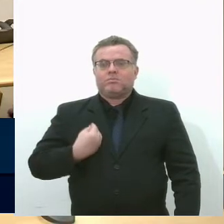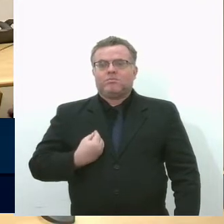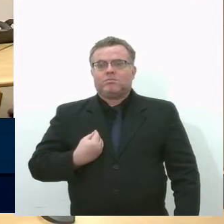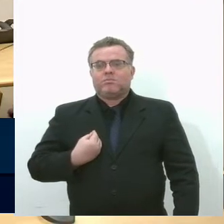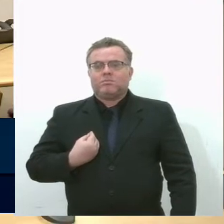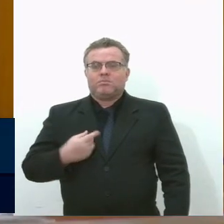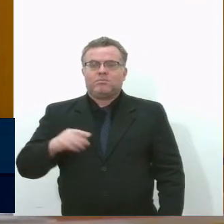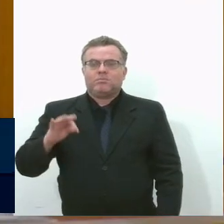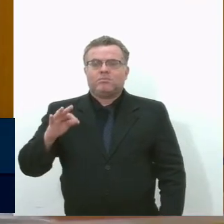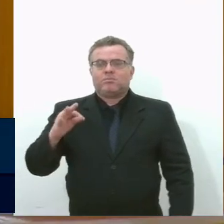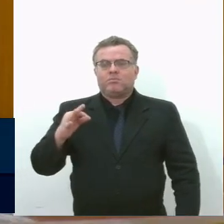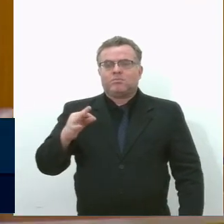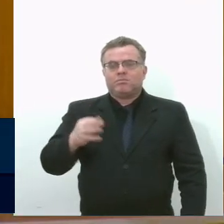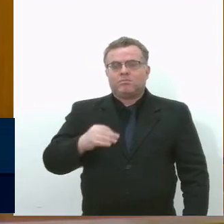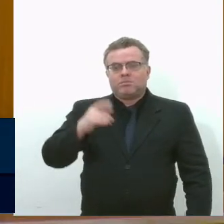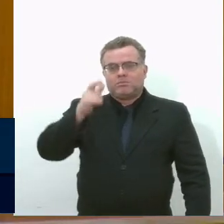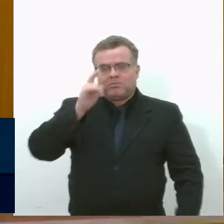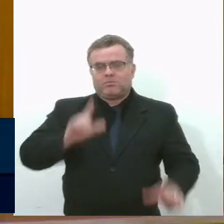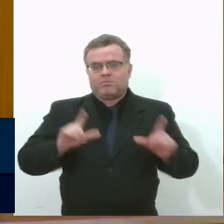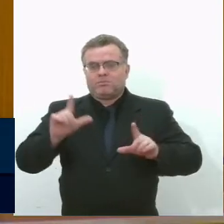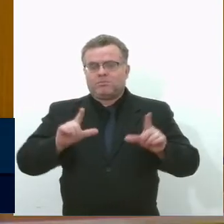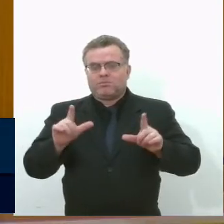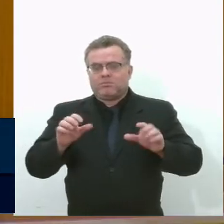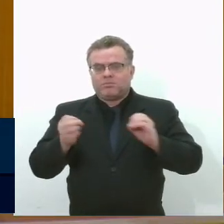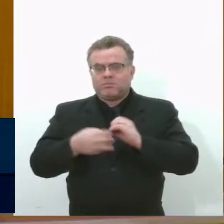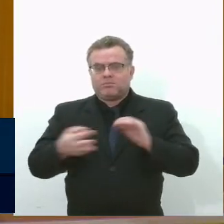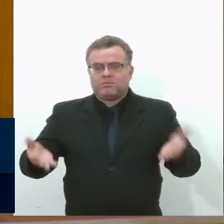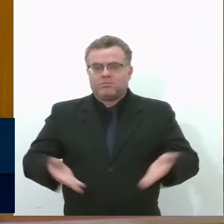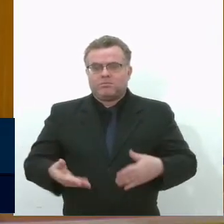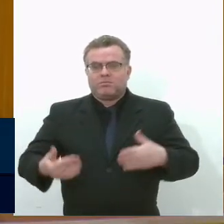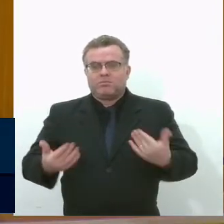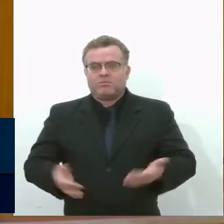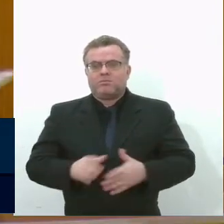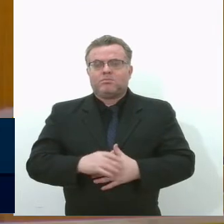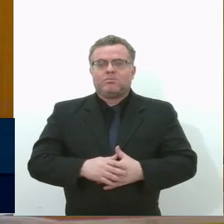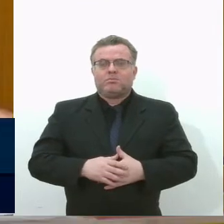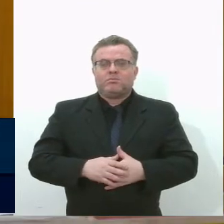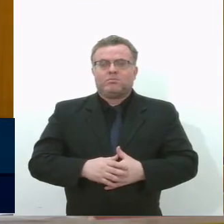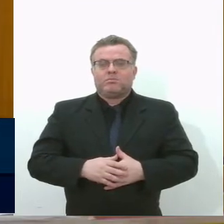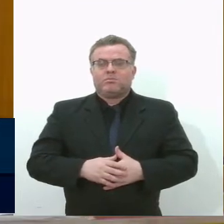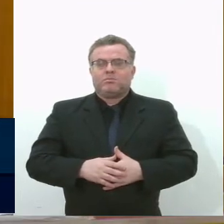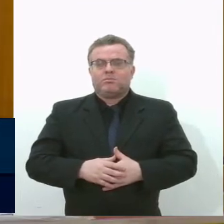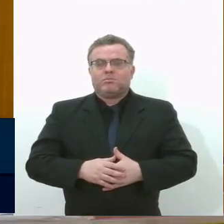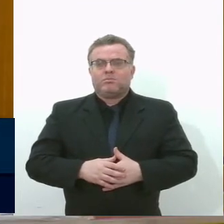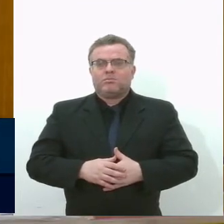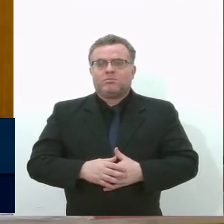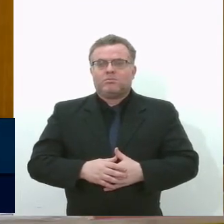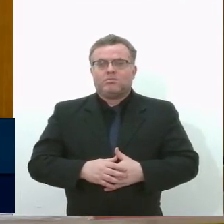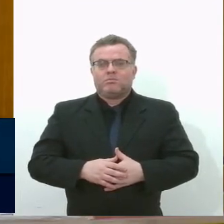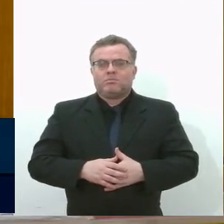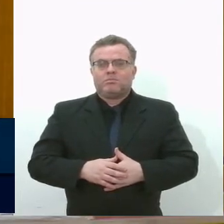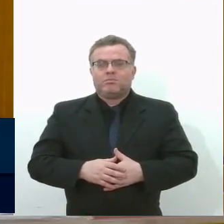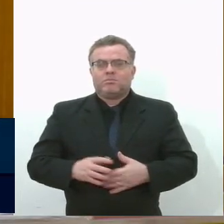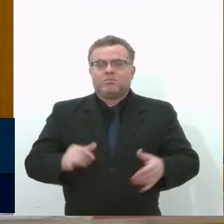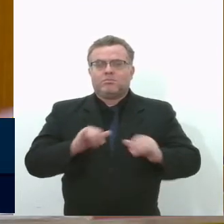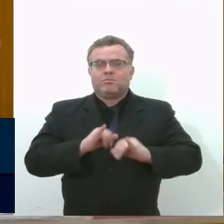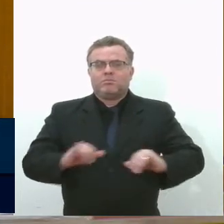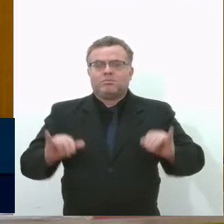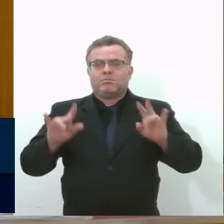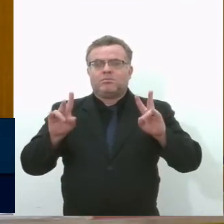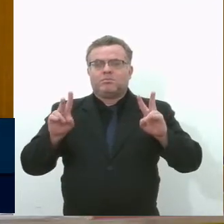telespectadores da Alese que nos assiste, eu trago ao grande expediente, senhor presidente, um assunto que julgo